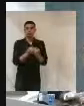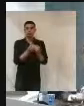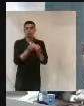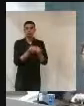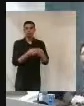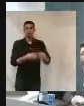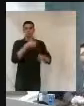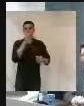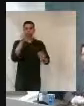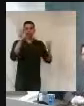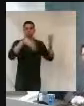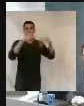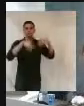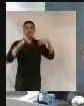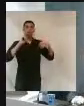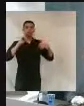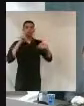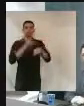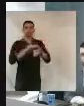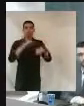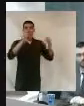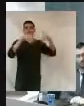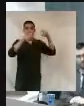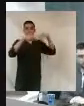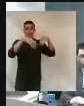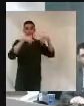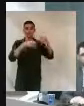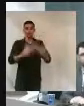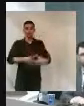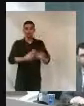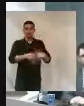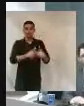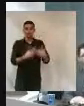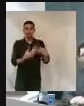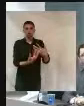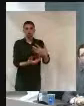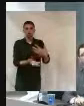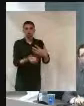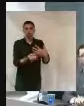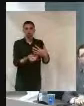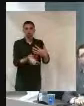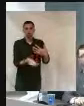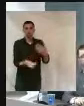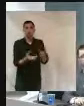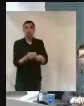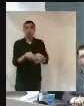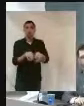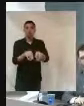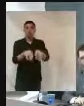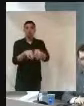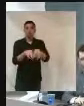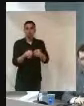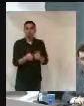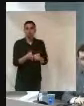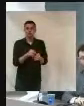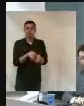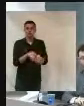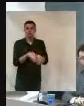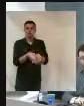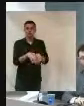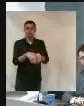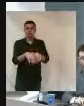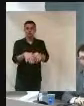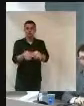a partir do resíduo vítreo. Pode passar, por favor? Então, aqui, só concluindo, desculpe passar o tempo,